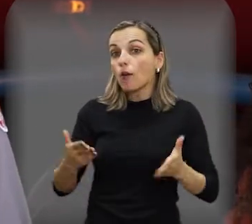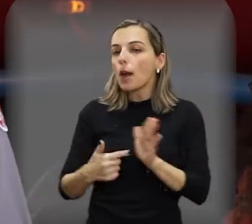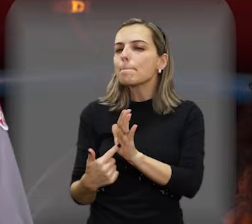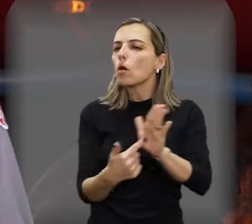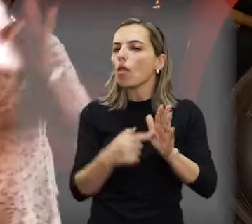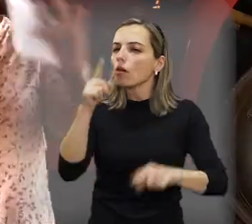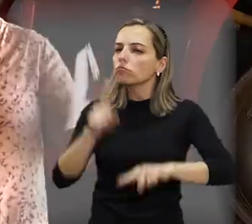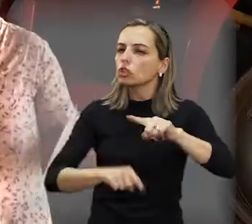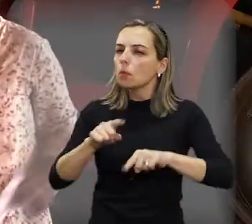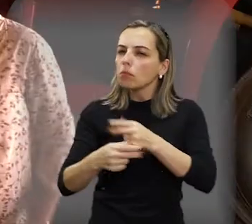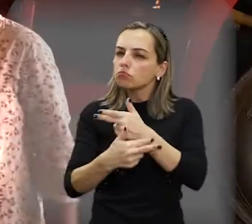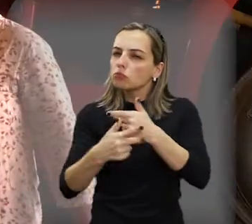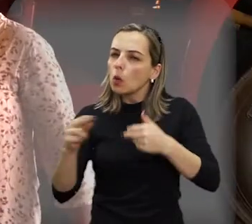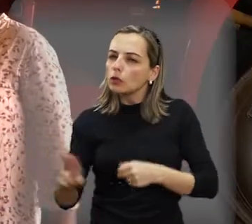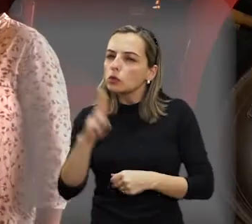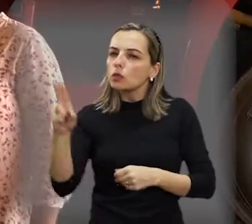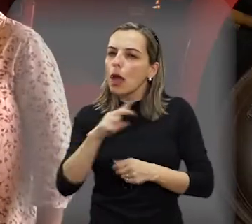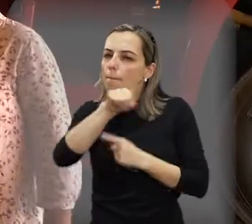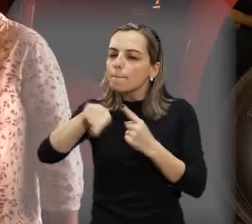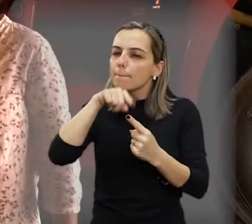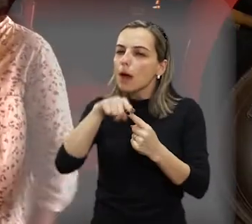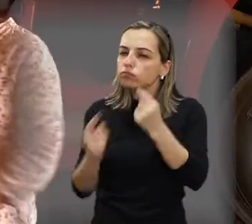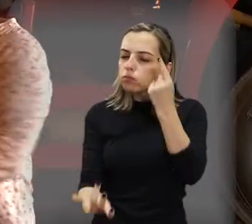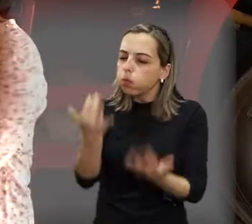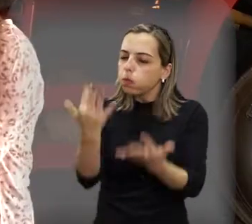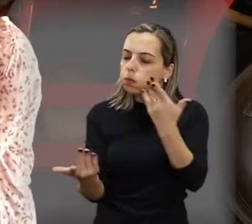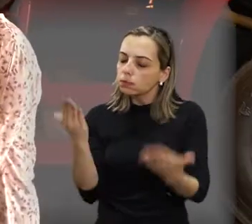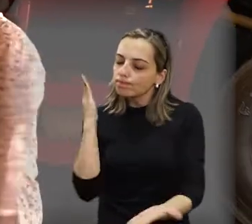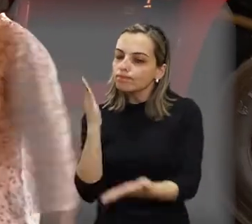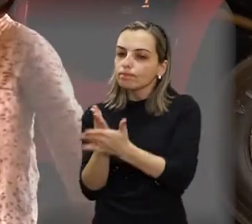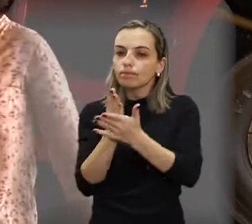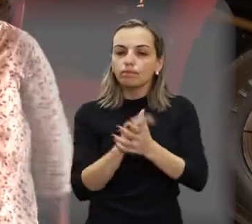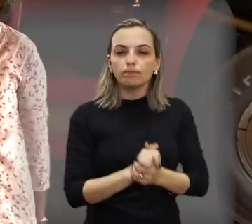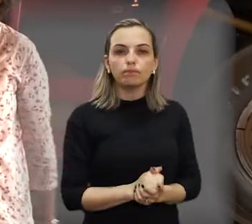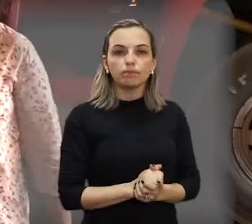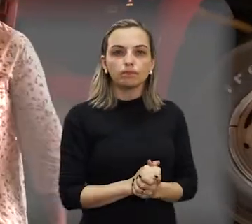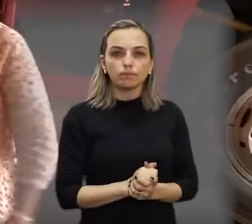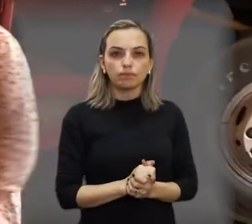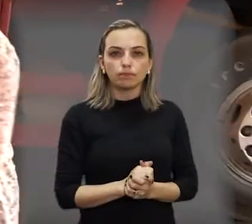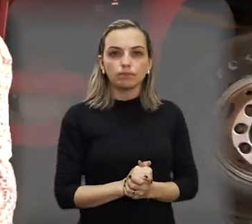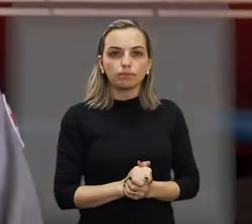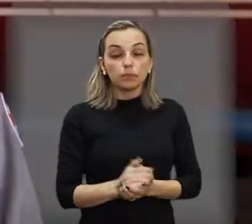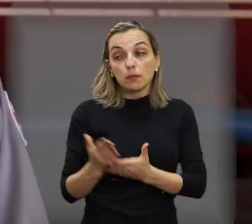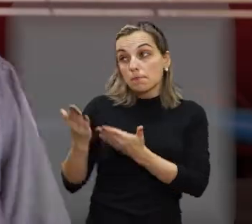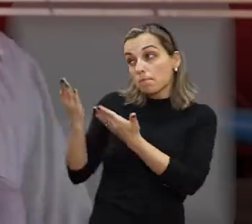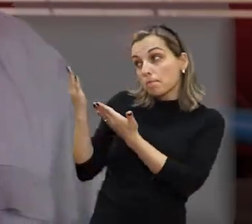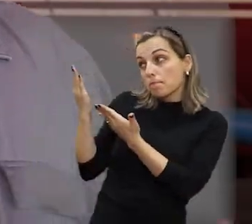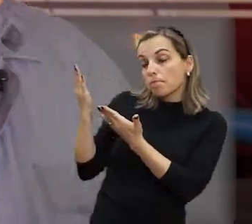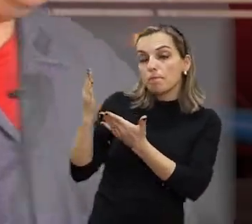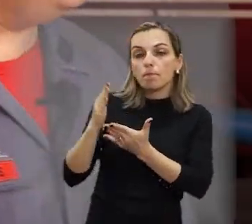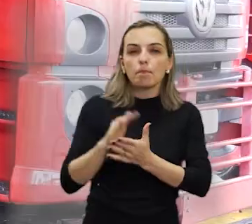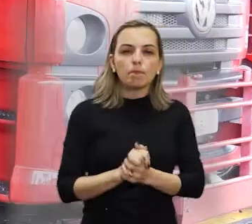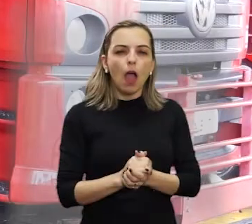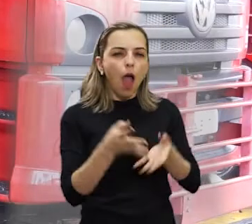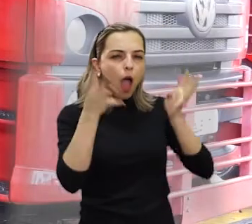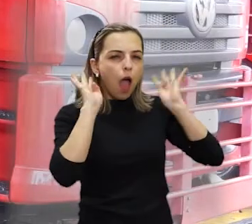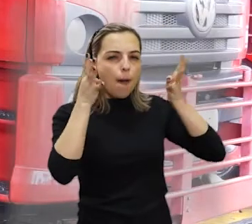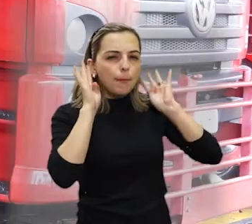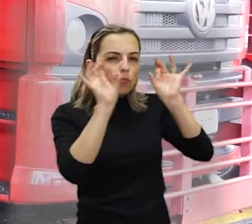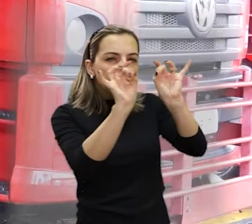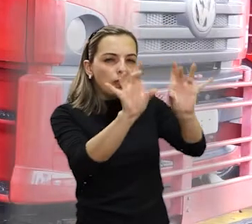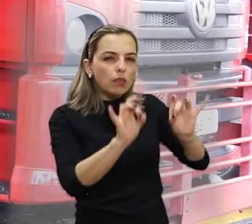para a natureza. Agora o Tenente Domingos vai mostrar um pouco para a gente do equipamento que eles usam para combater os incêndios. Vamos lá, esse é um dos caminhões